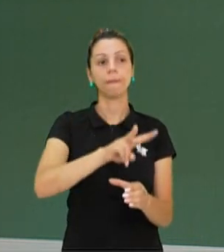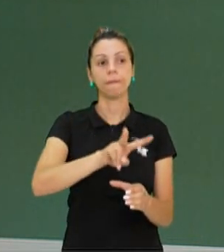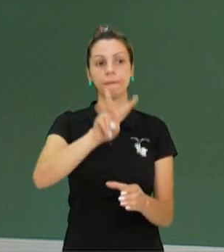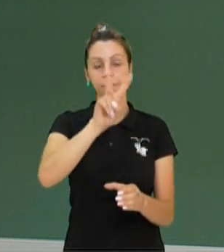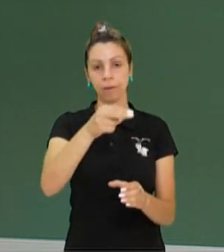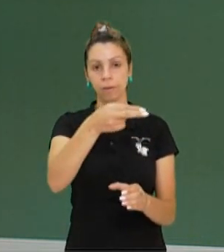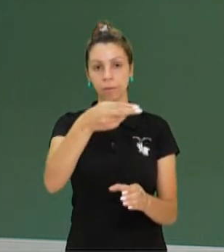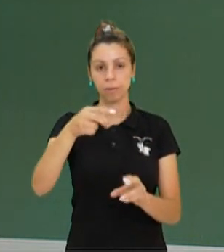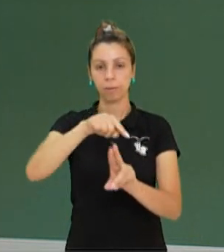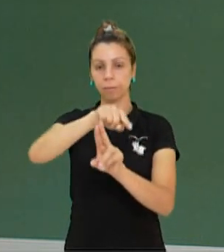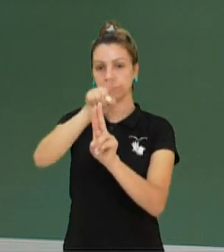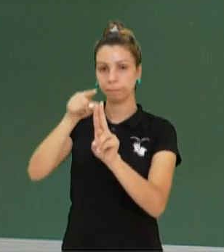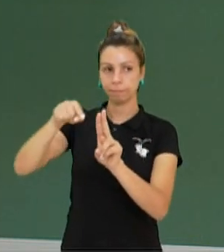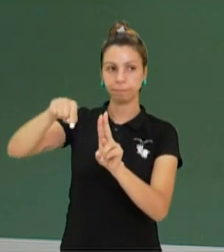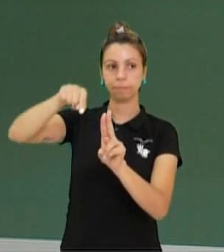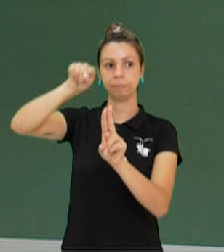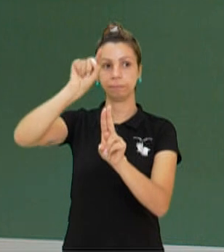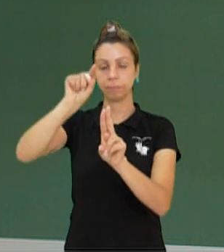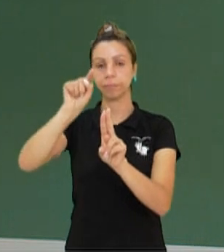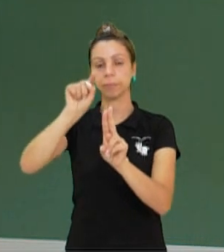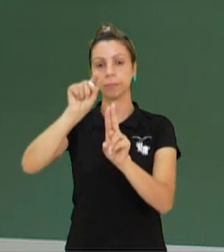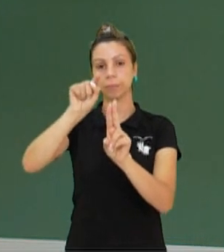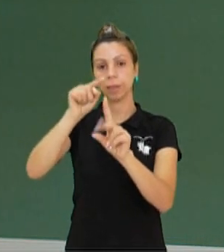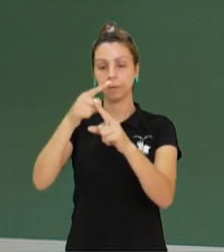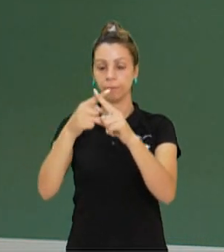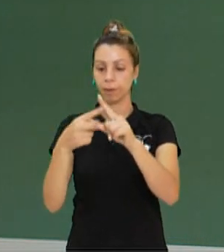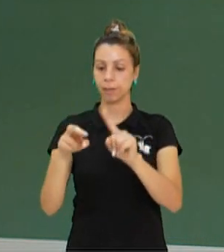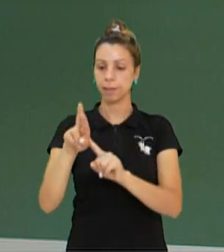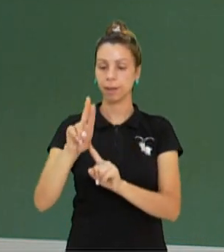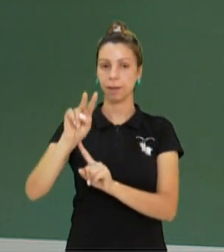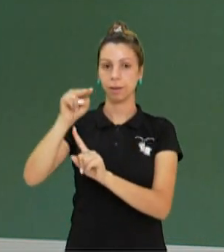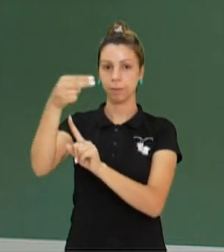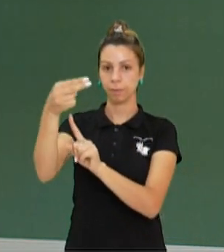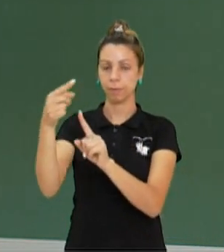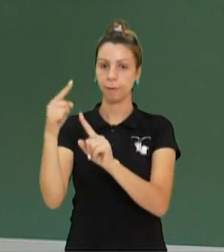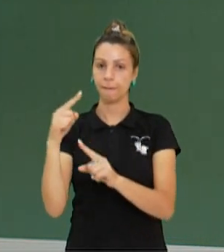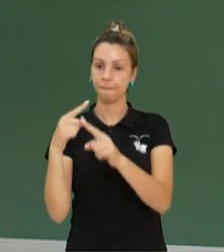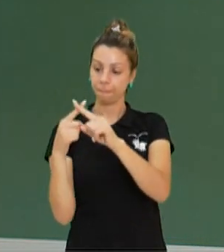quadrado vezes h. Então, nós já temos todos os dados necessários aqui, né?